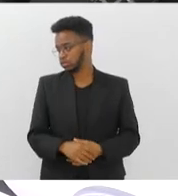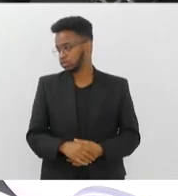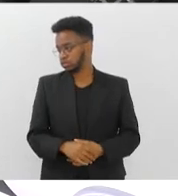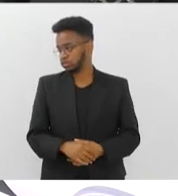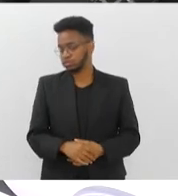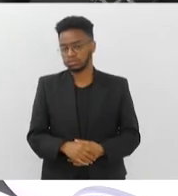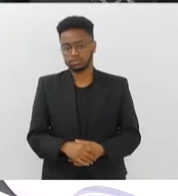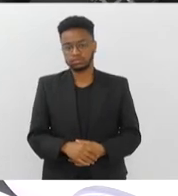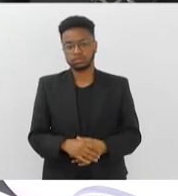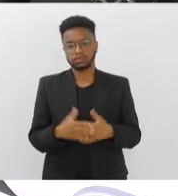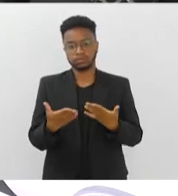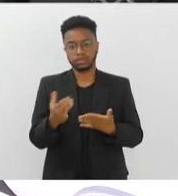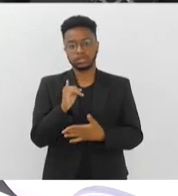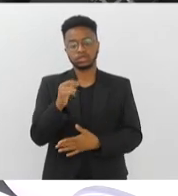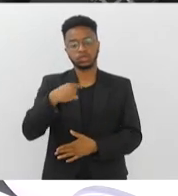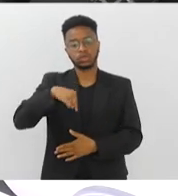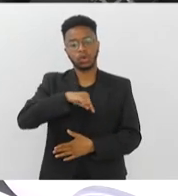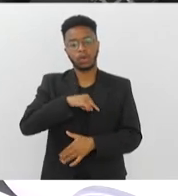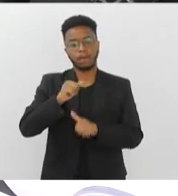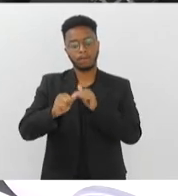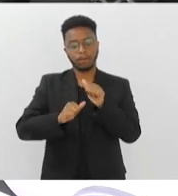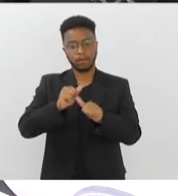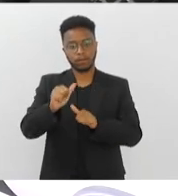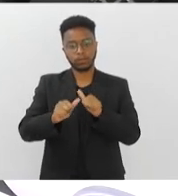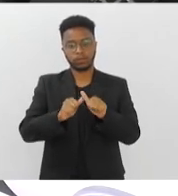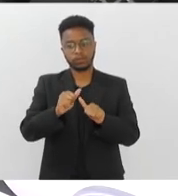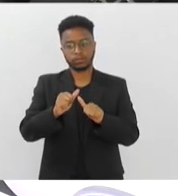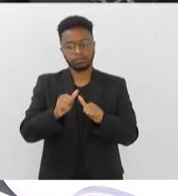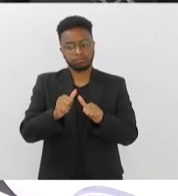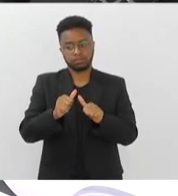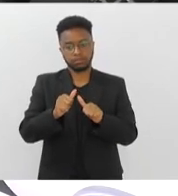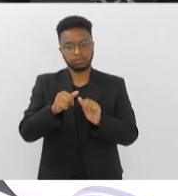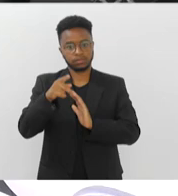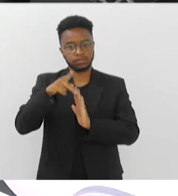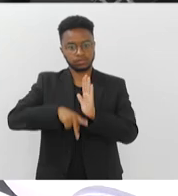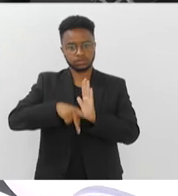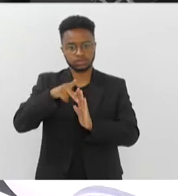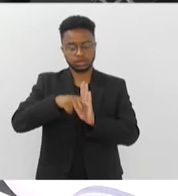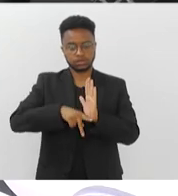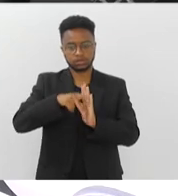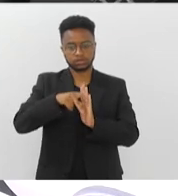Se a gente modificar o seu projeto,